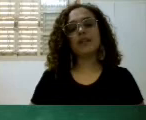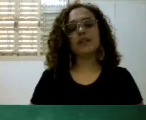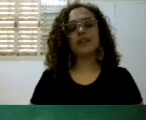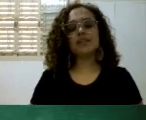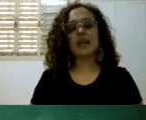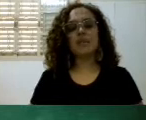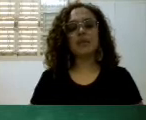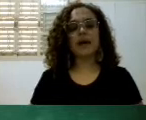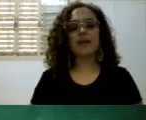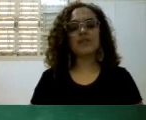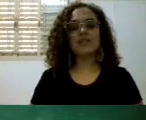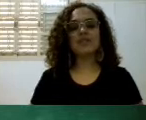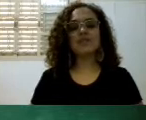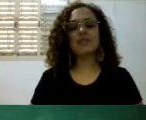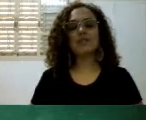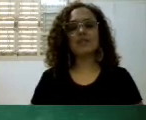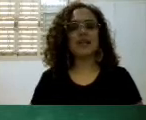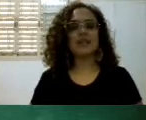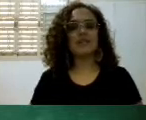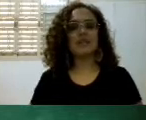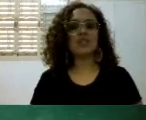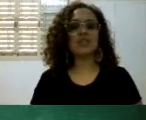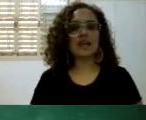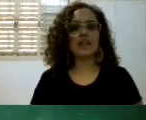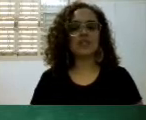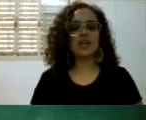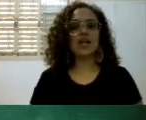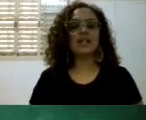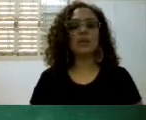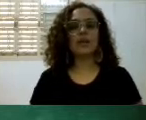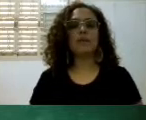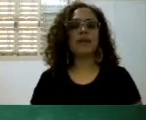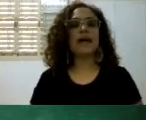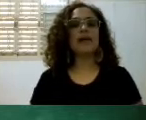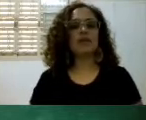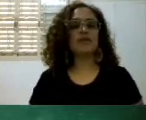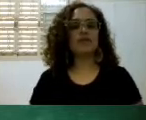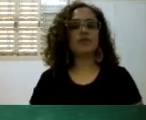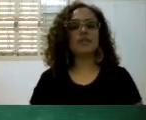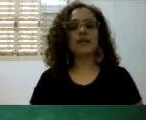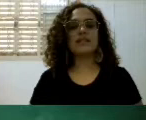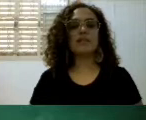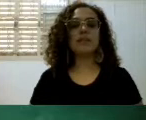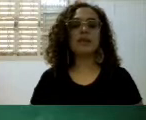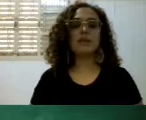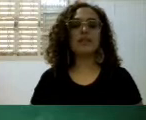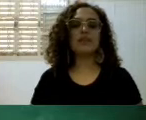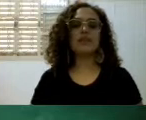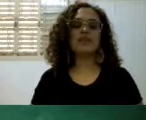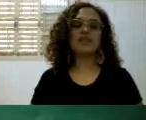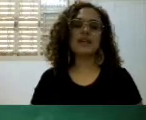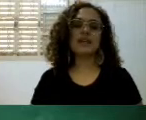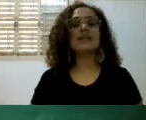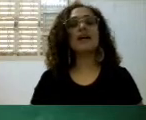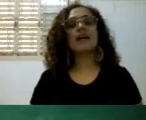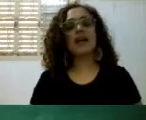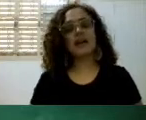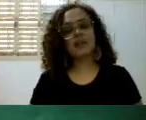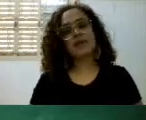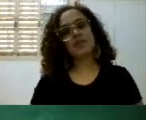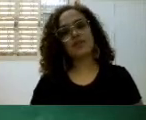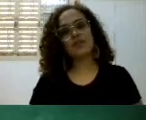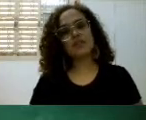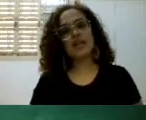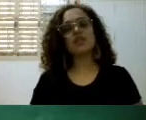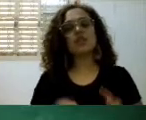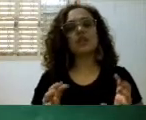Livro Aprender Sempre, páginas 26 e 27. Então podem pegar o livro de vocês, abrir na página 26, e